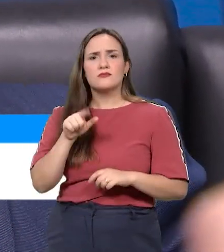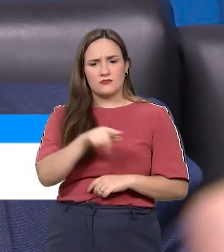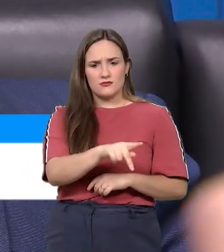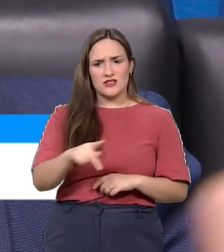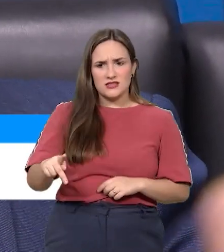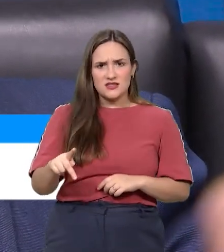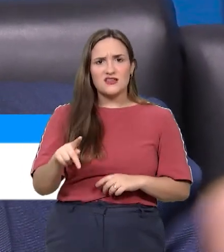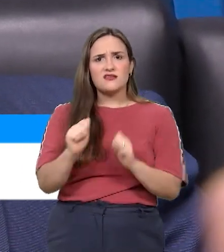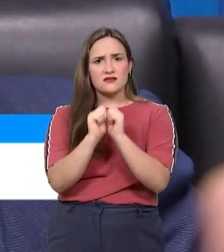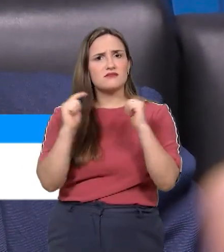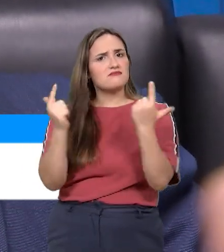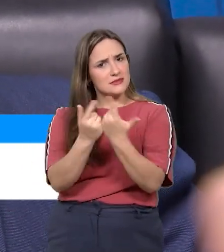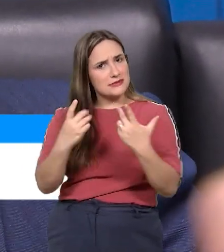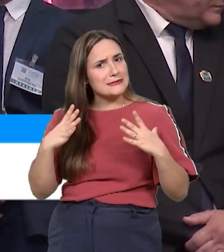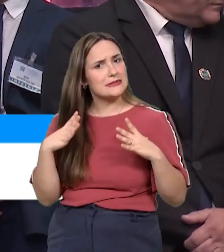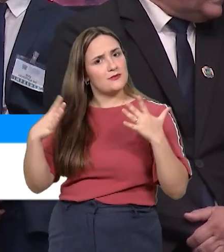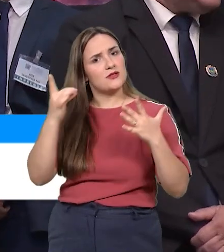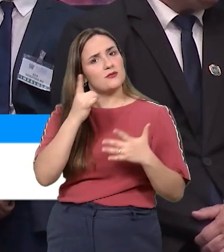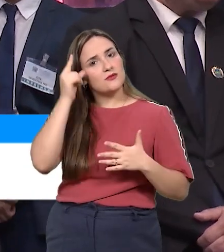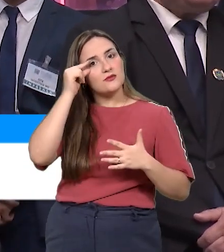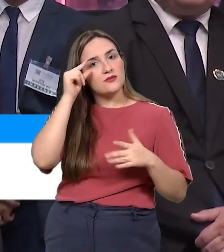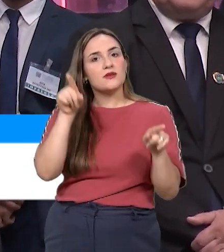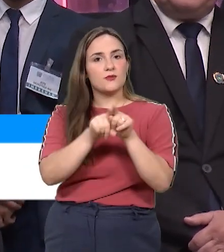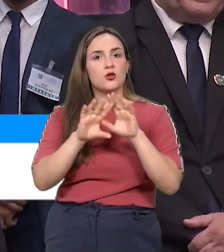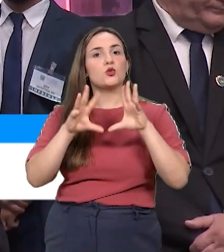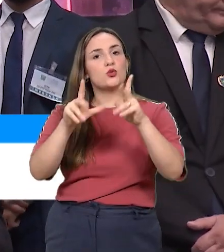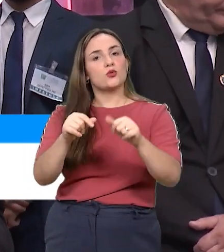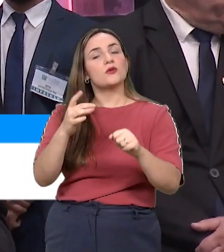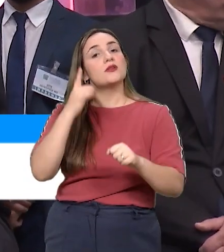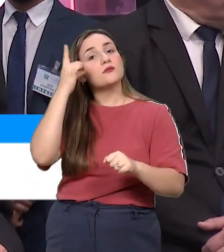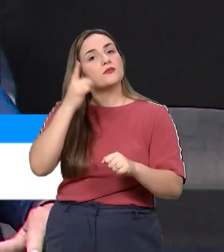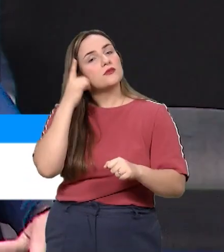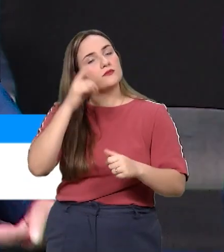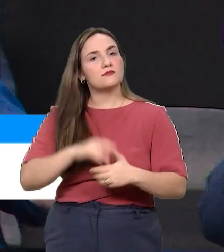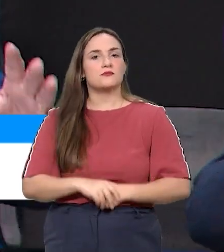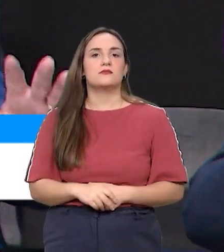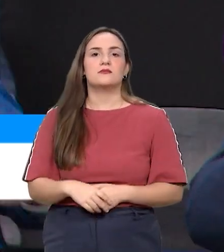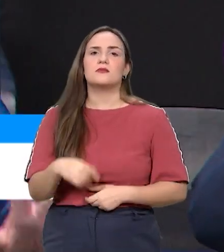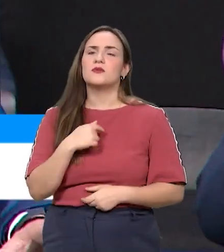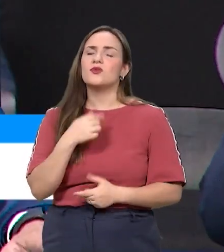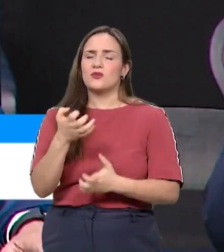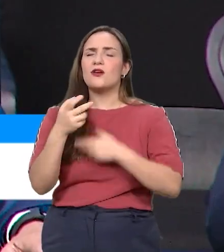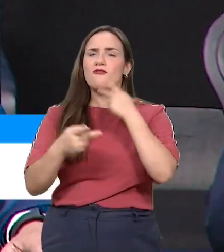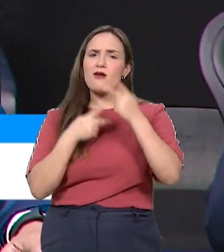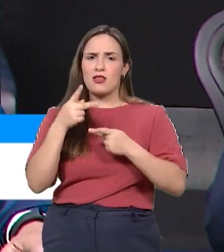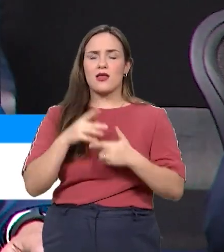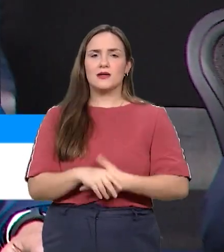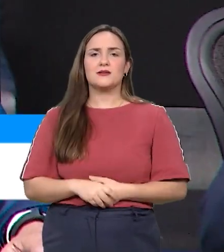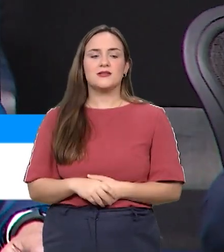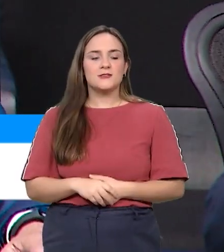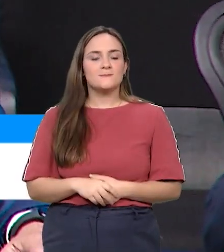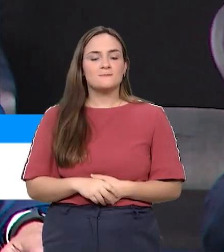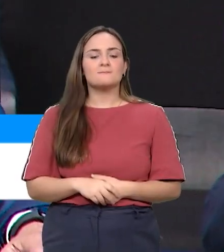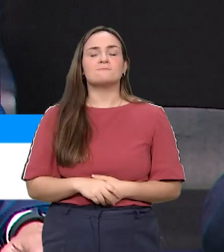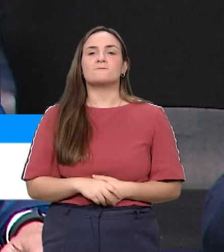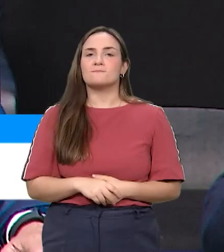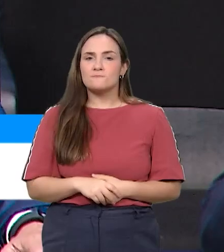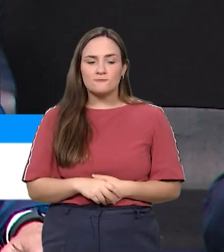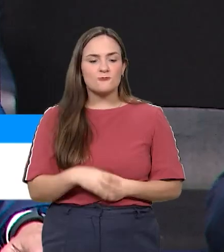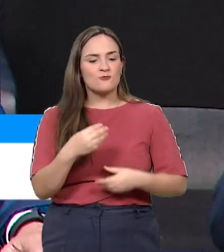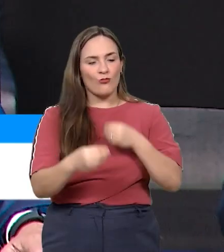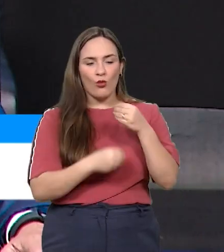presidente da Casa, deputado Gerson Claro, e também pelos demais parlamentares. E eu queria destacar a grandeza